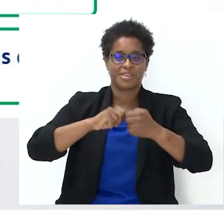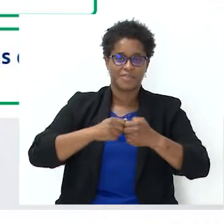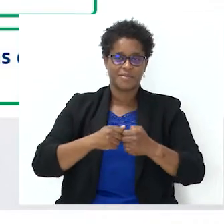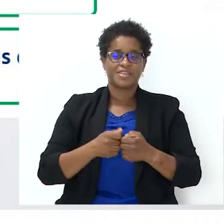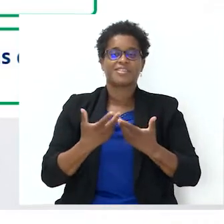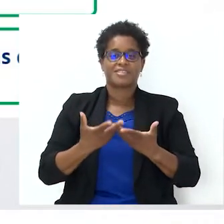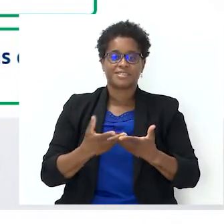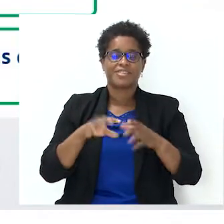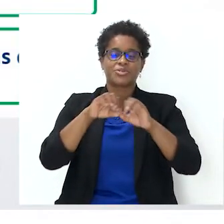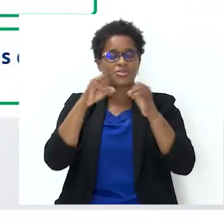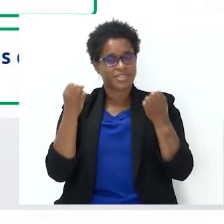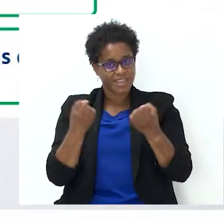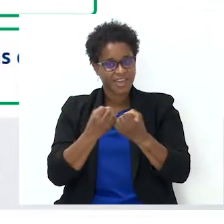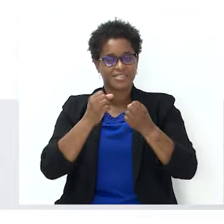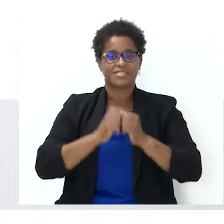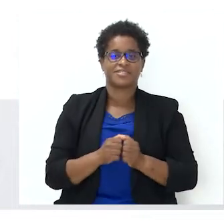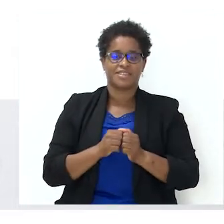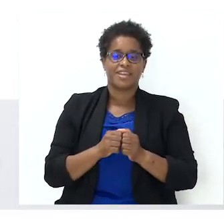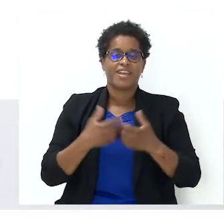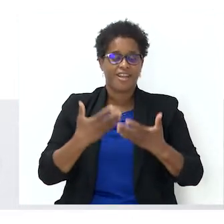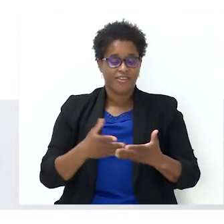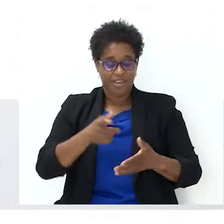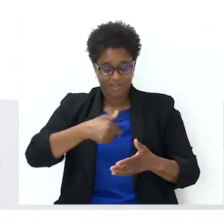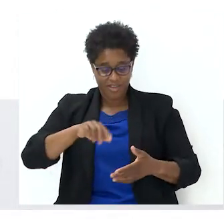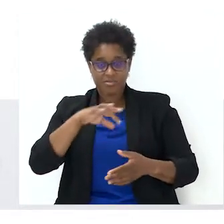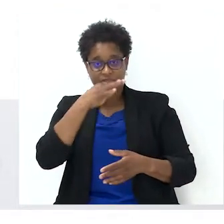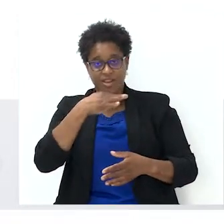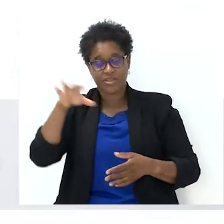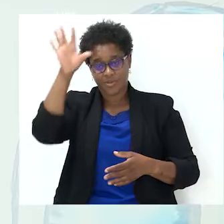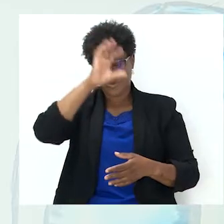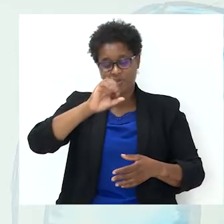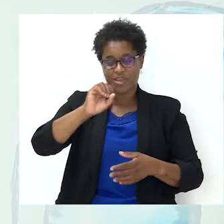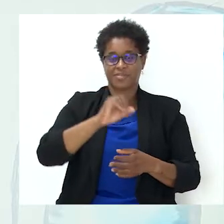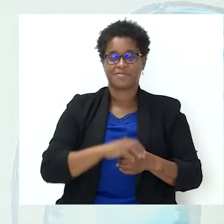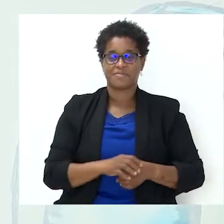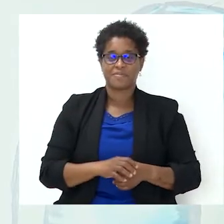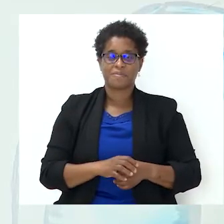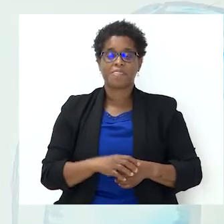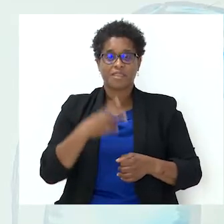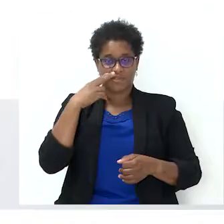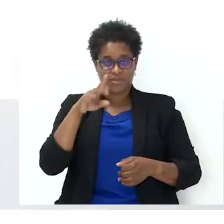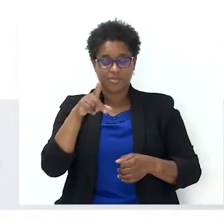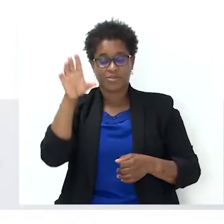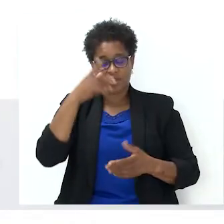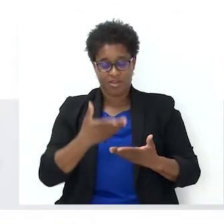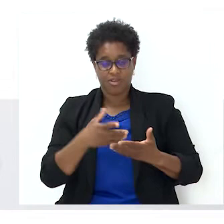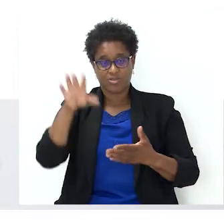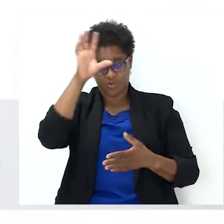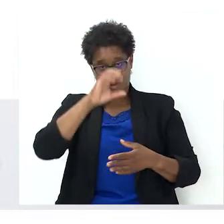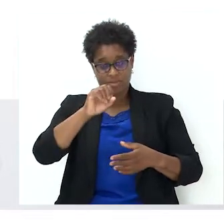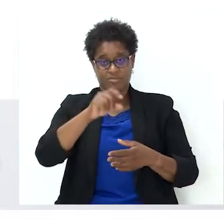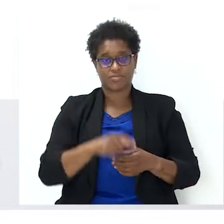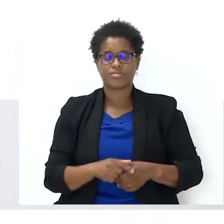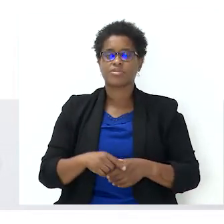da sociedade. Agora vamos falar do governo, não é? É a vez do governo. O